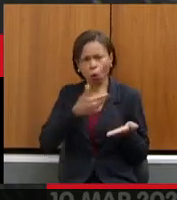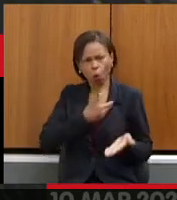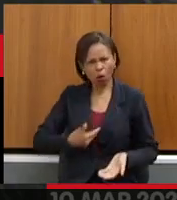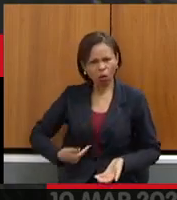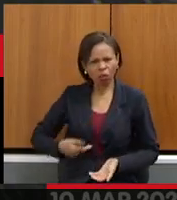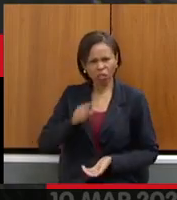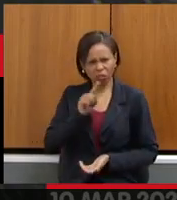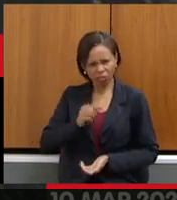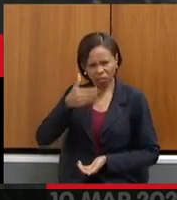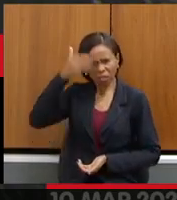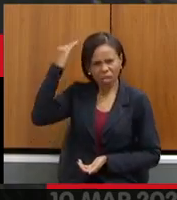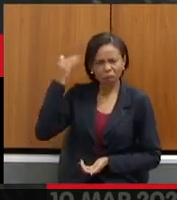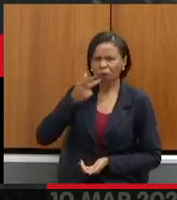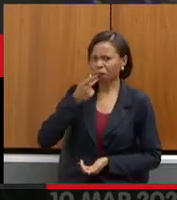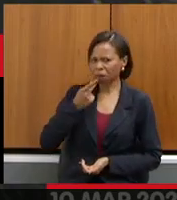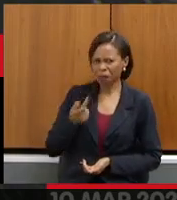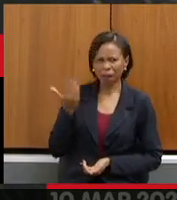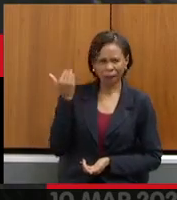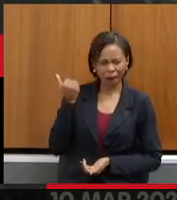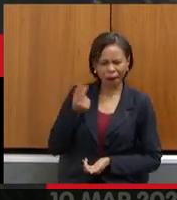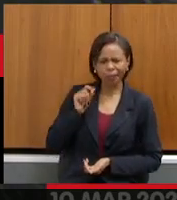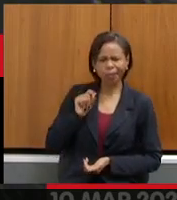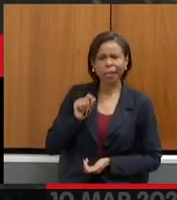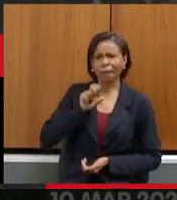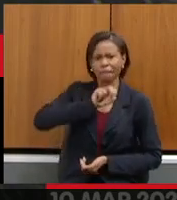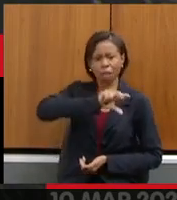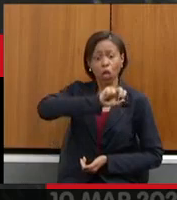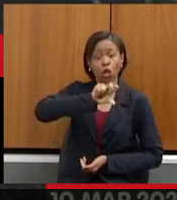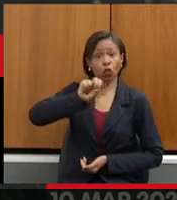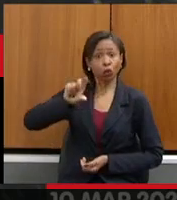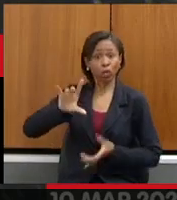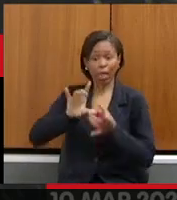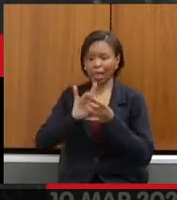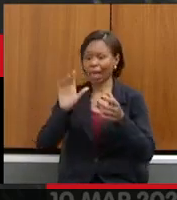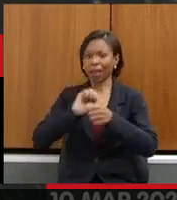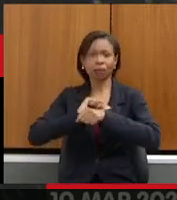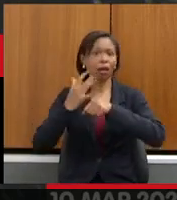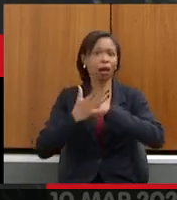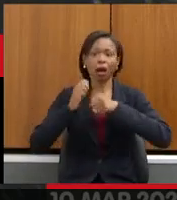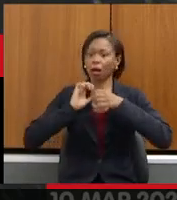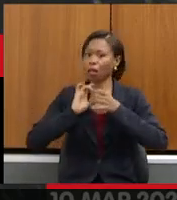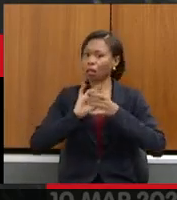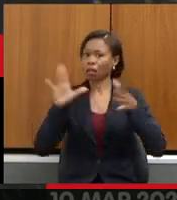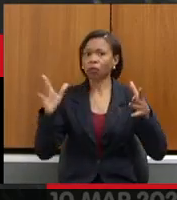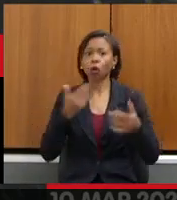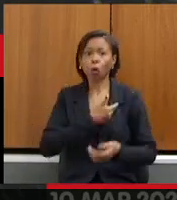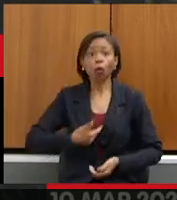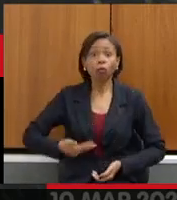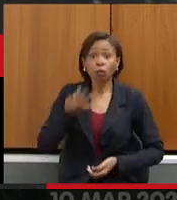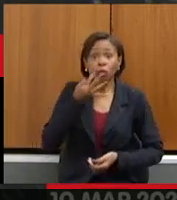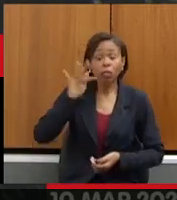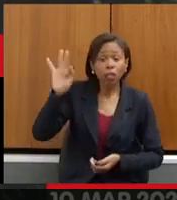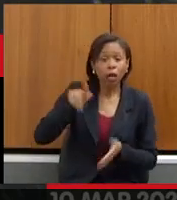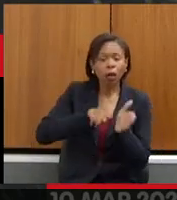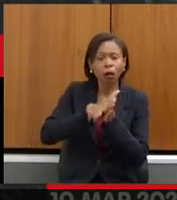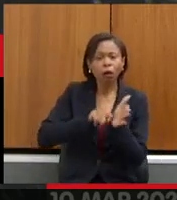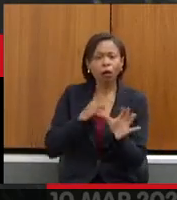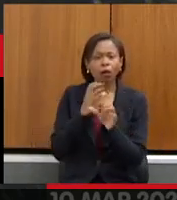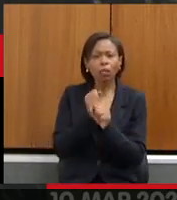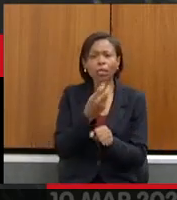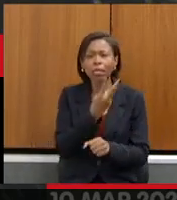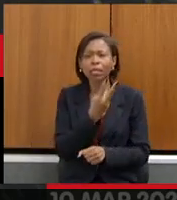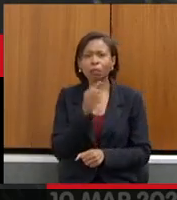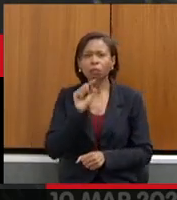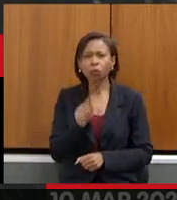que diz que o vírus precisa viajar até um governo federal uma análise de 3.049 normas federais